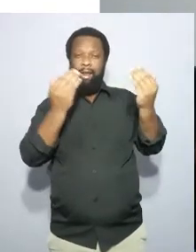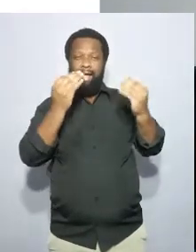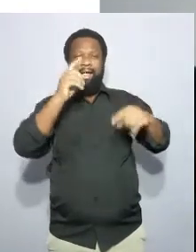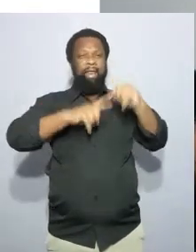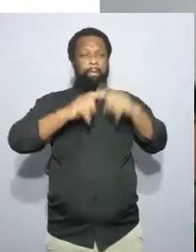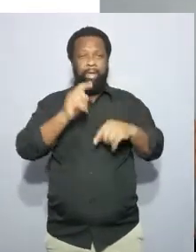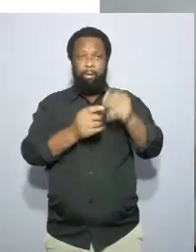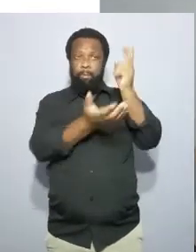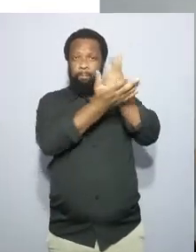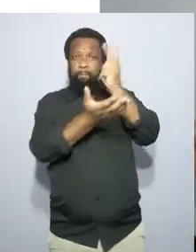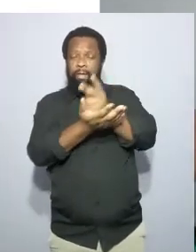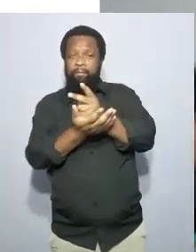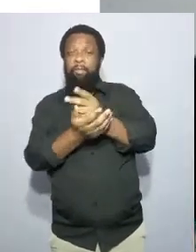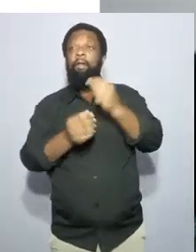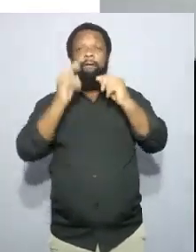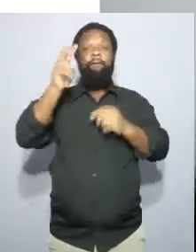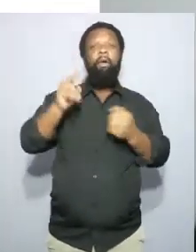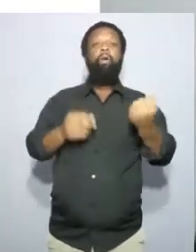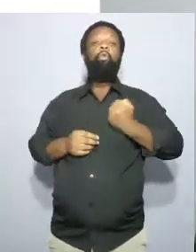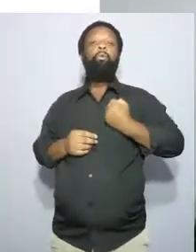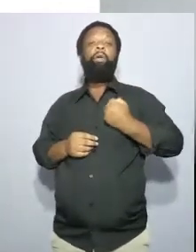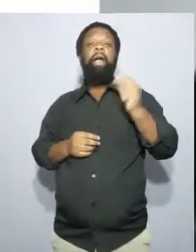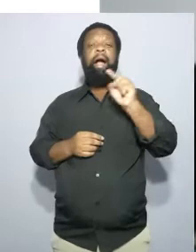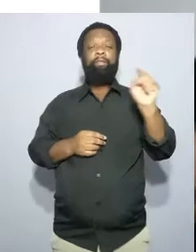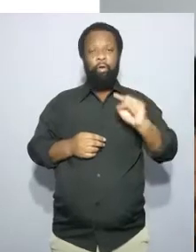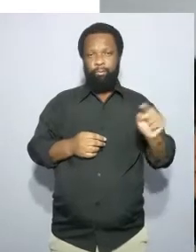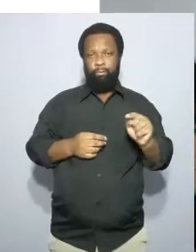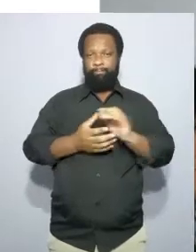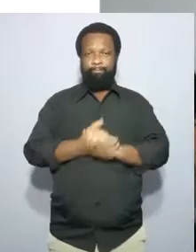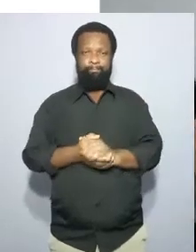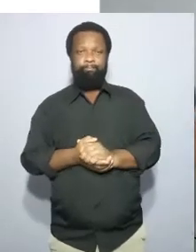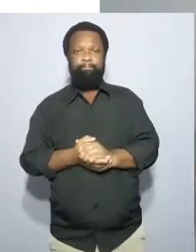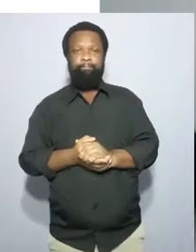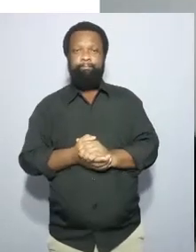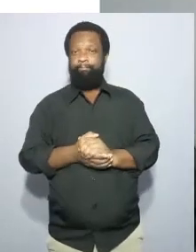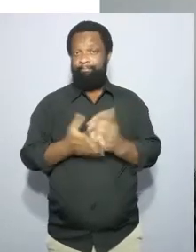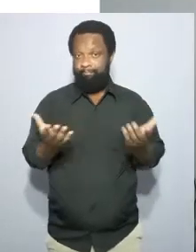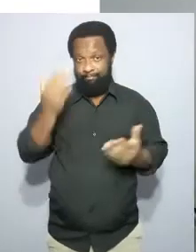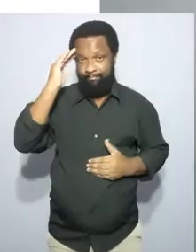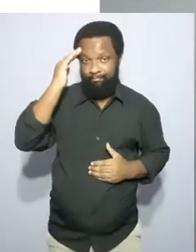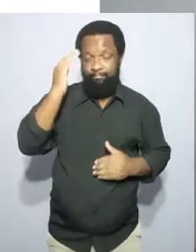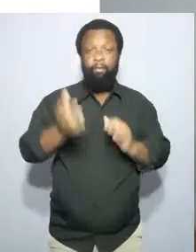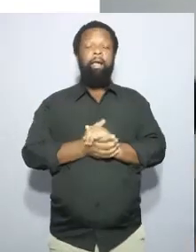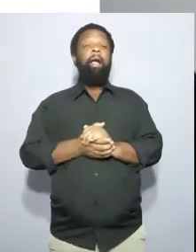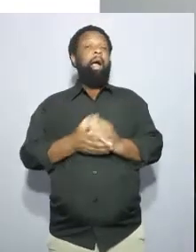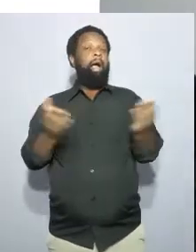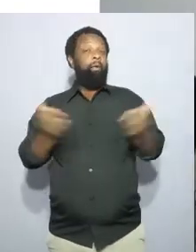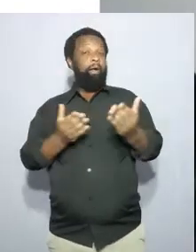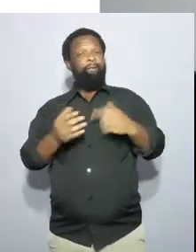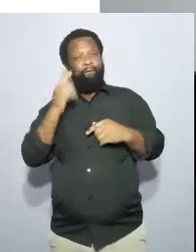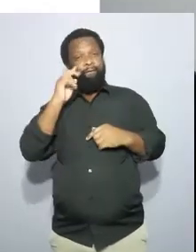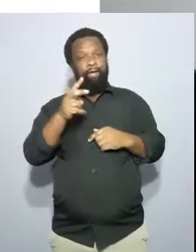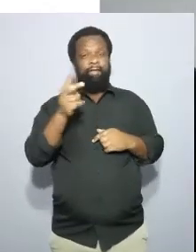mesmo período, nós olhamos para o número atômico. Combinado, pessoal? Bom, se nós